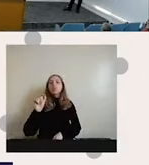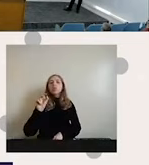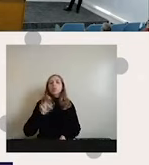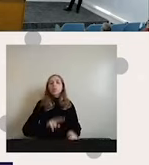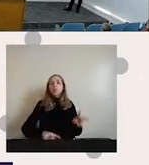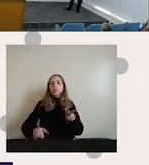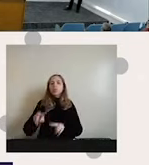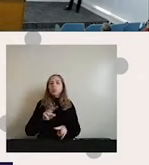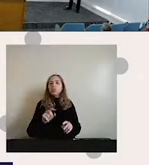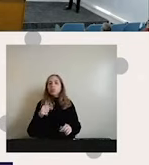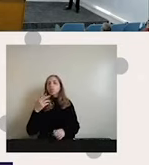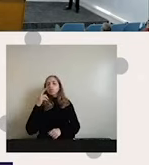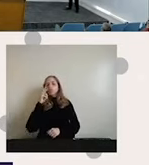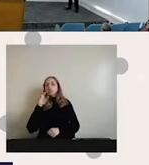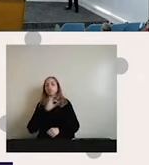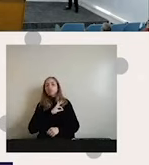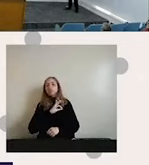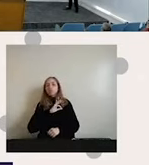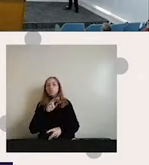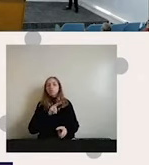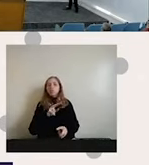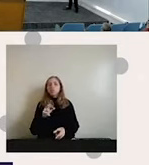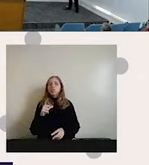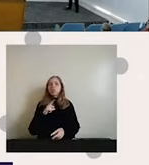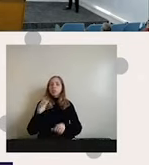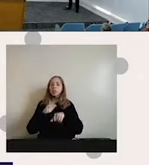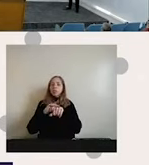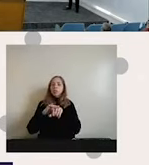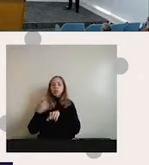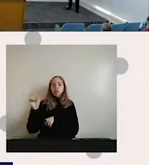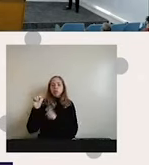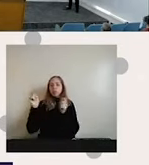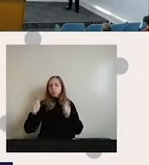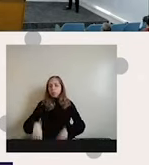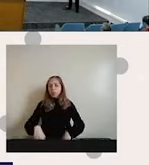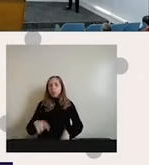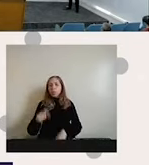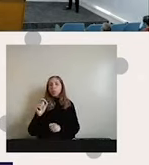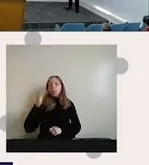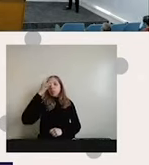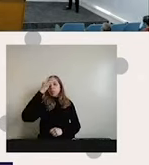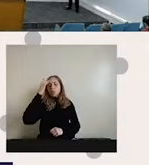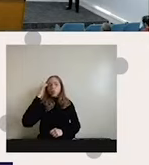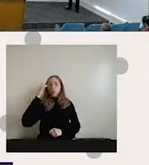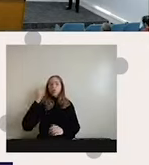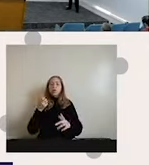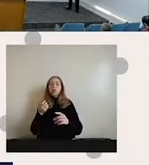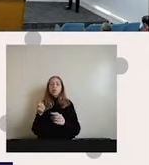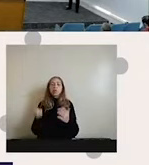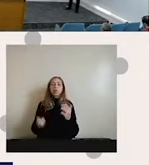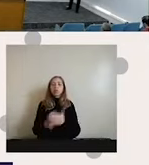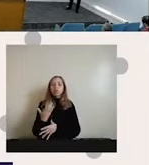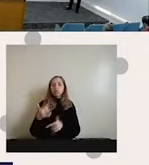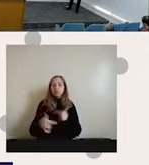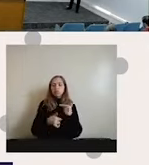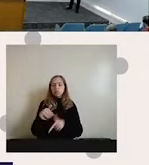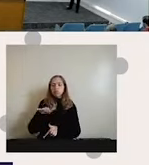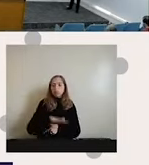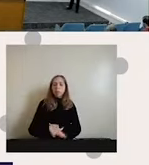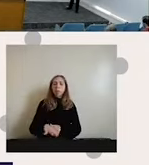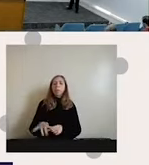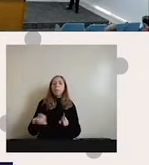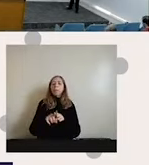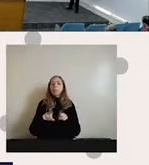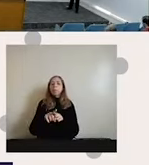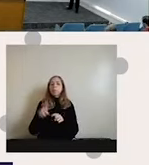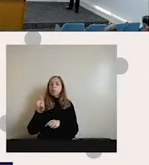então, da doença incapacitante com as exposições que a pessoa tenha tido no trabalho, que na esfera previdenciária é o que é chamado de